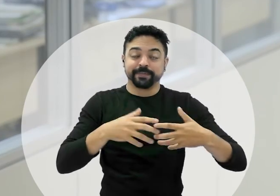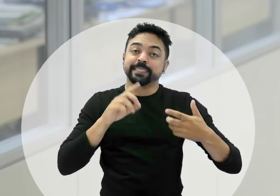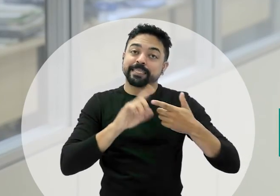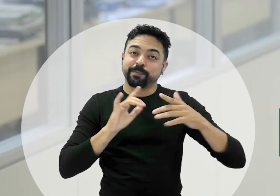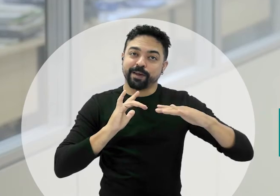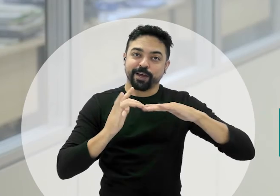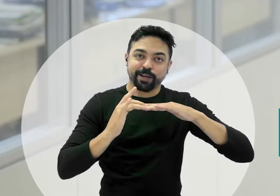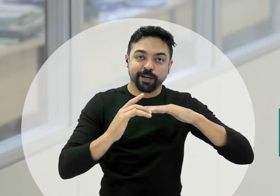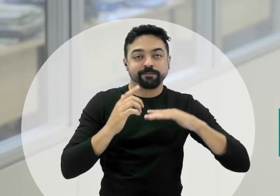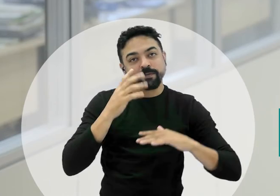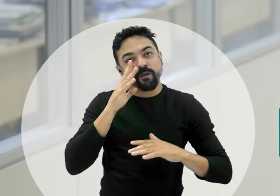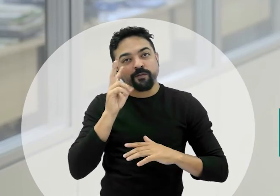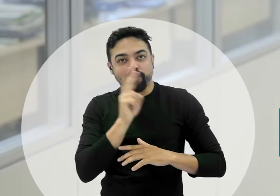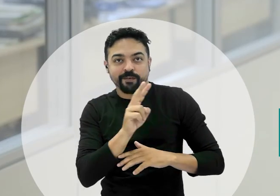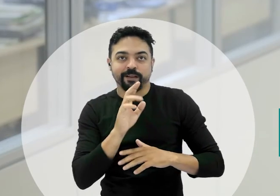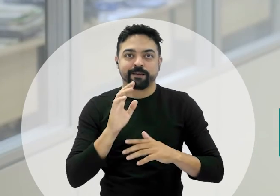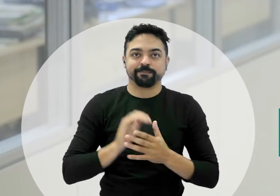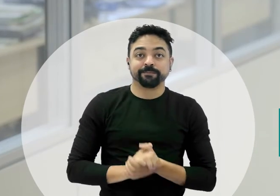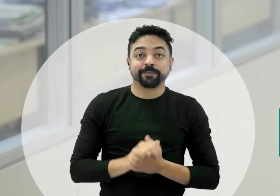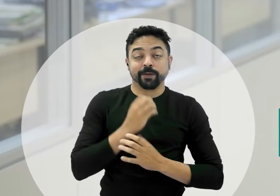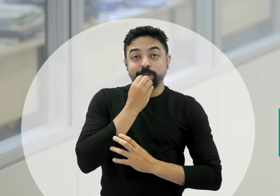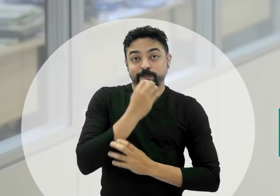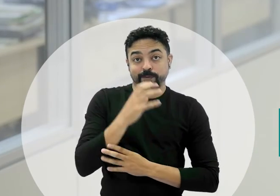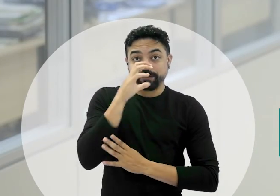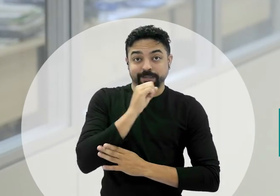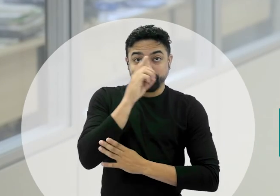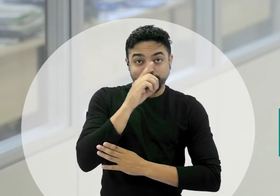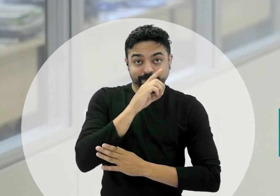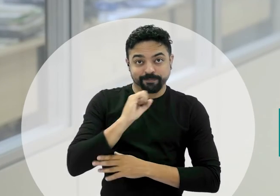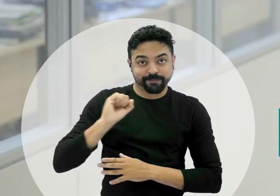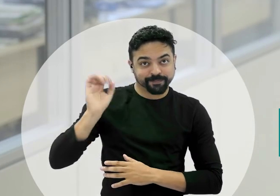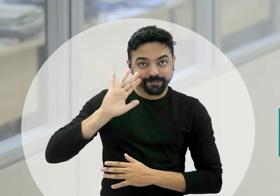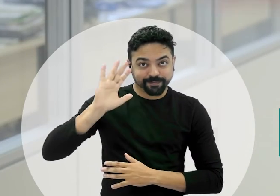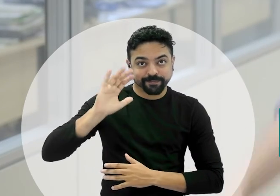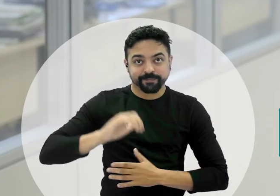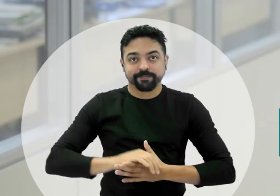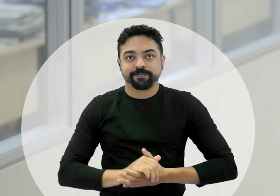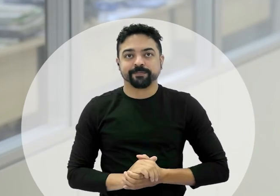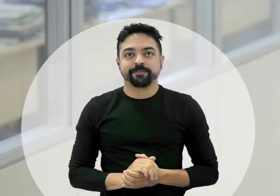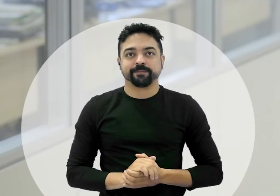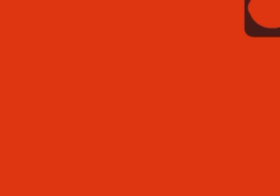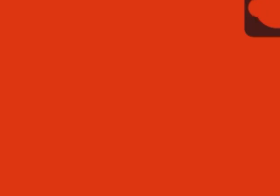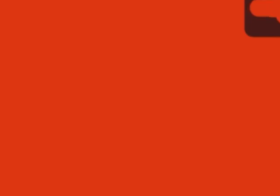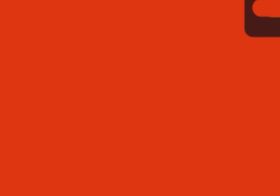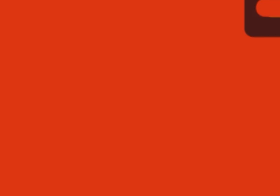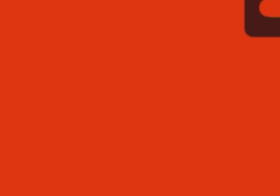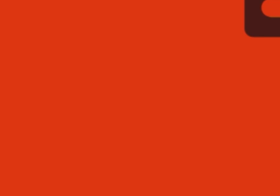nas nossas redes sociais. Segue a gente por lá, hein? Bom final de semana, galera! Tchau, tchau!